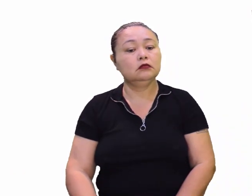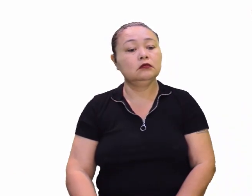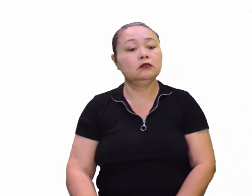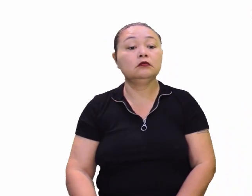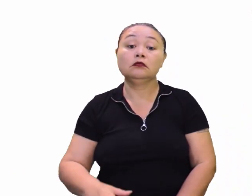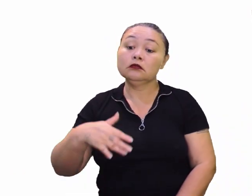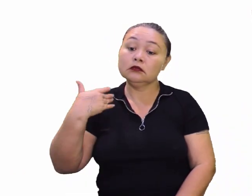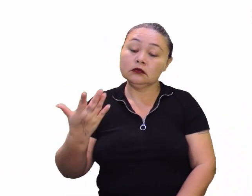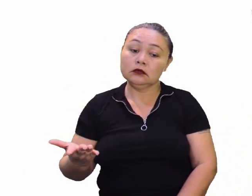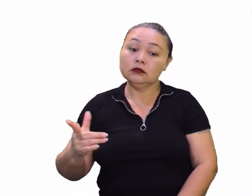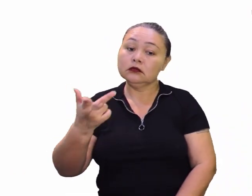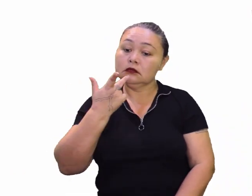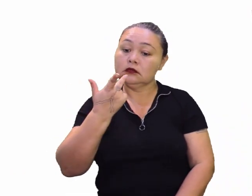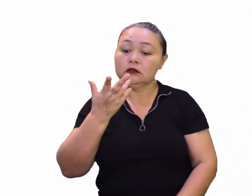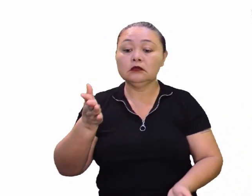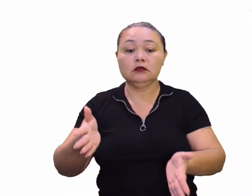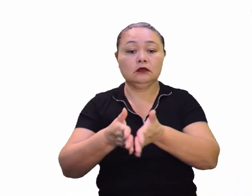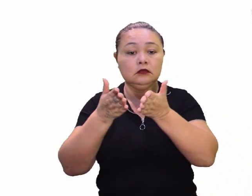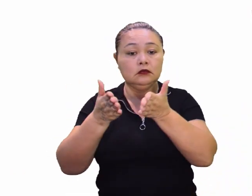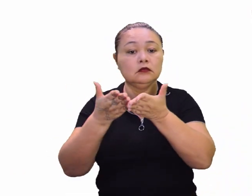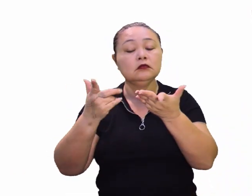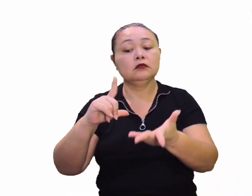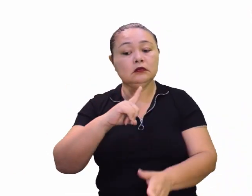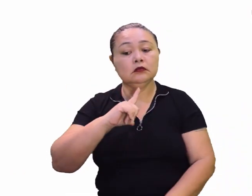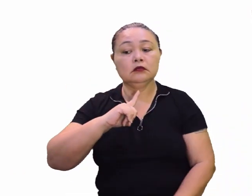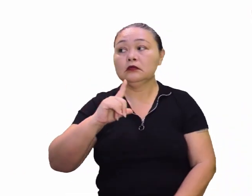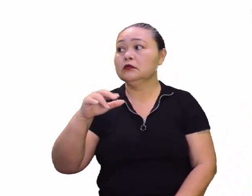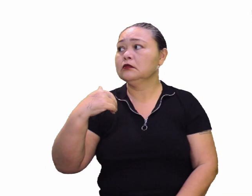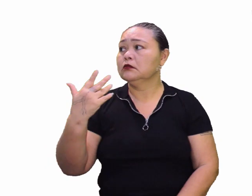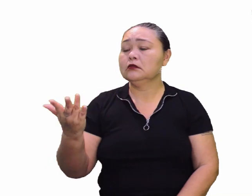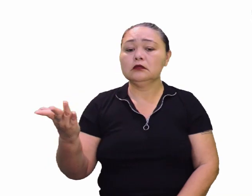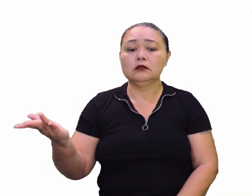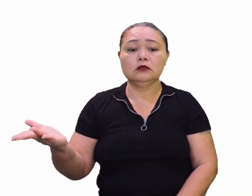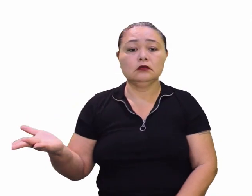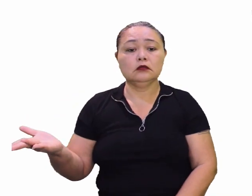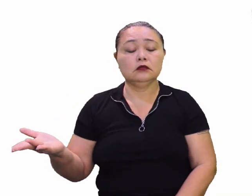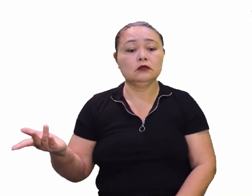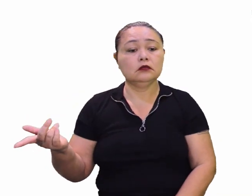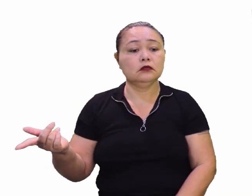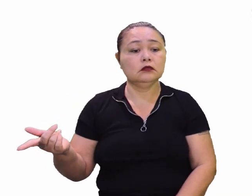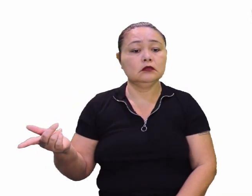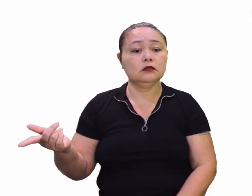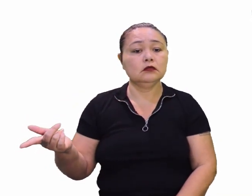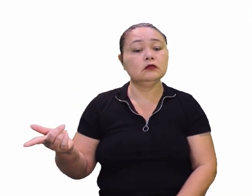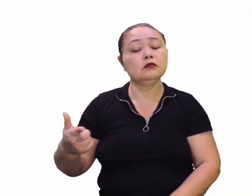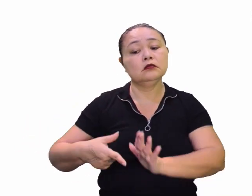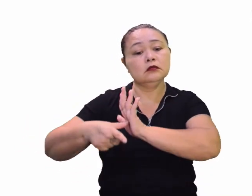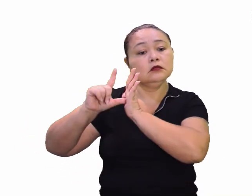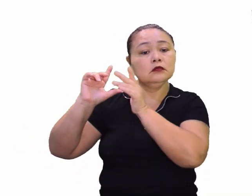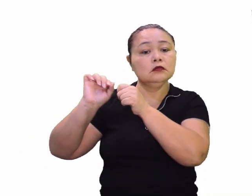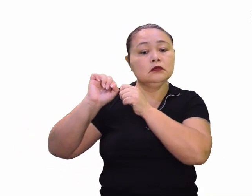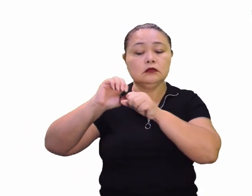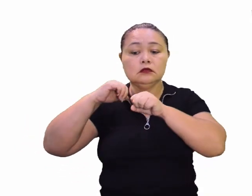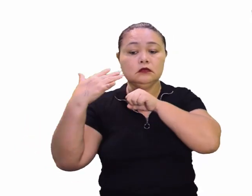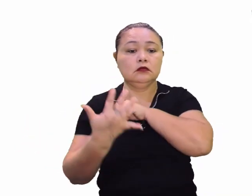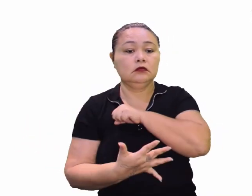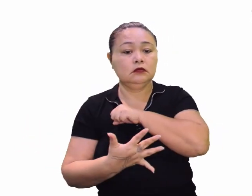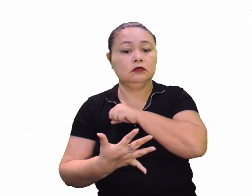E, obviamente, vamos falar da pobreza. Lá tem muita pobreza. Então, a gente tem aí, ó, antes do início da